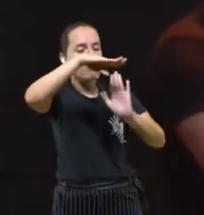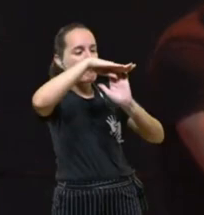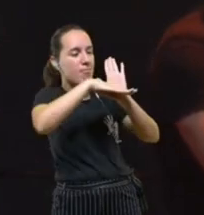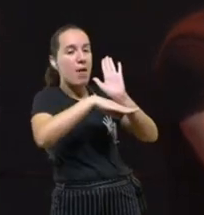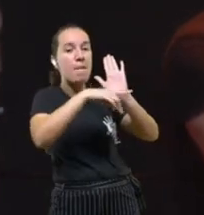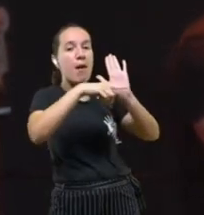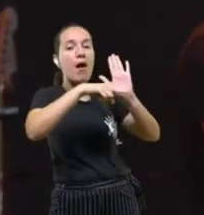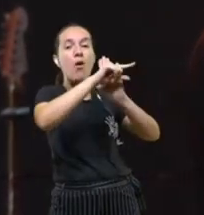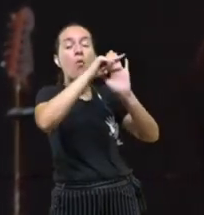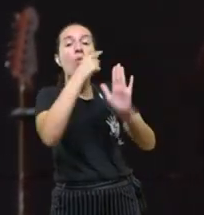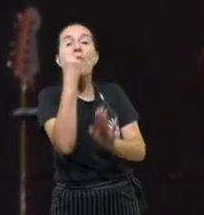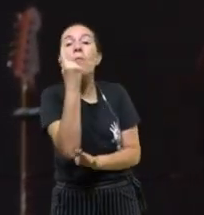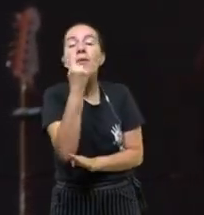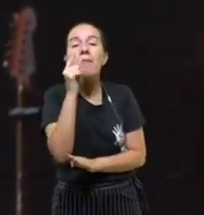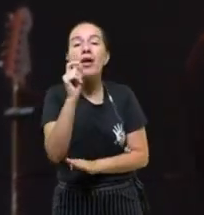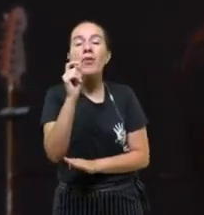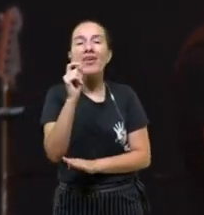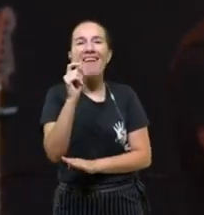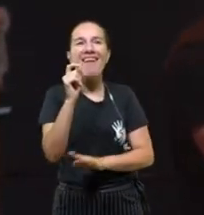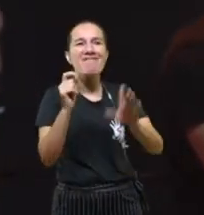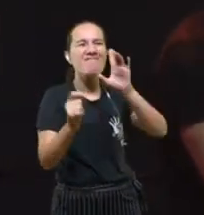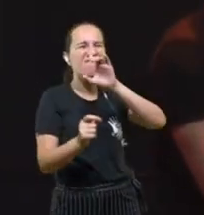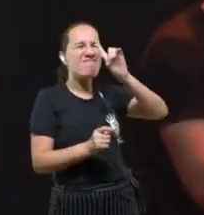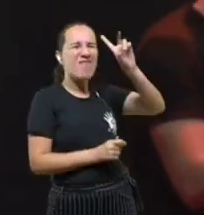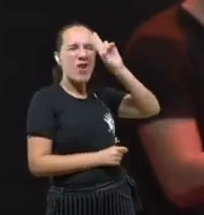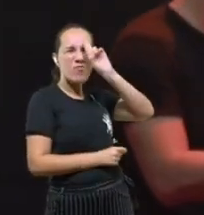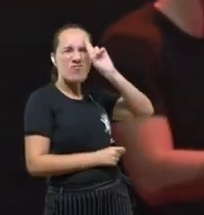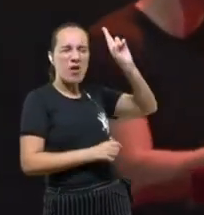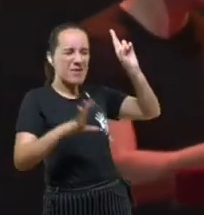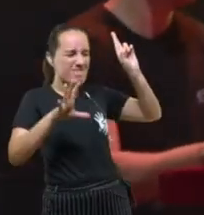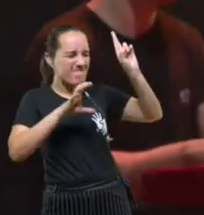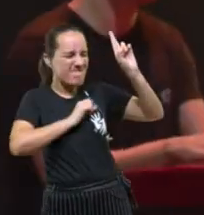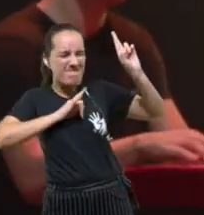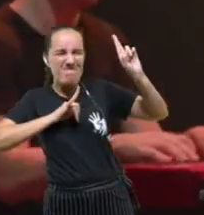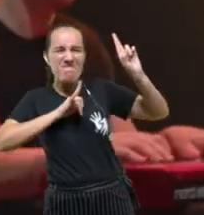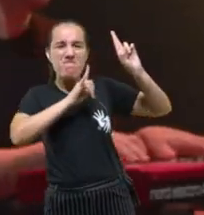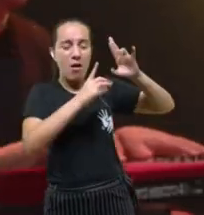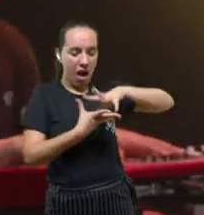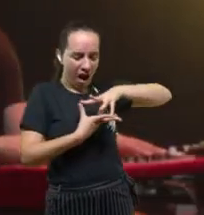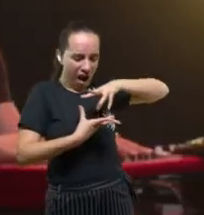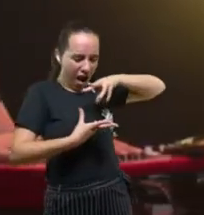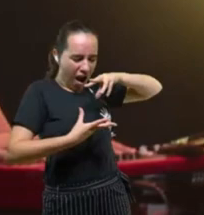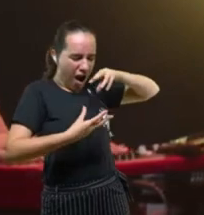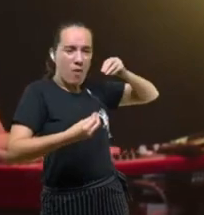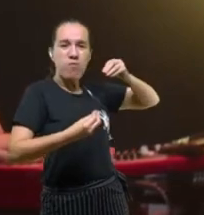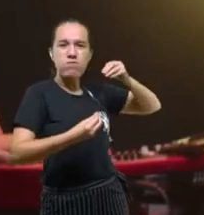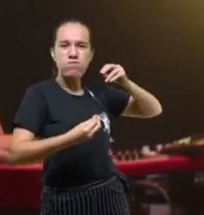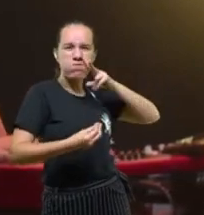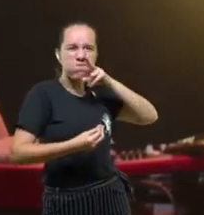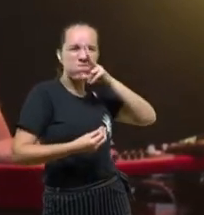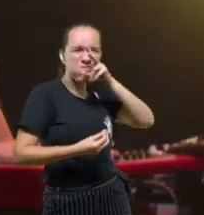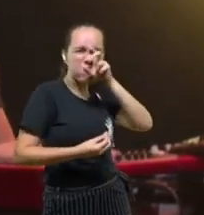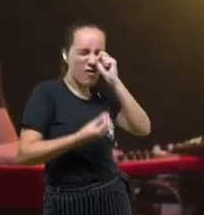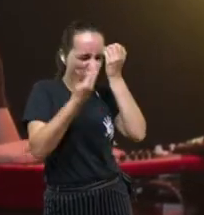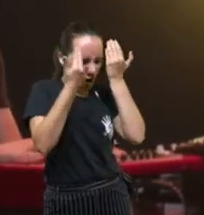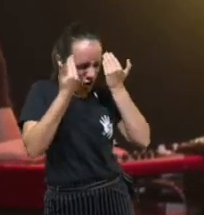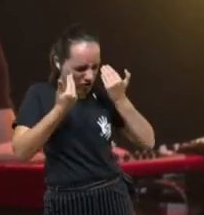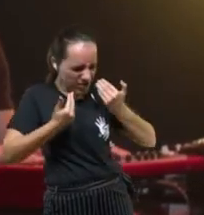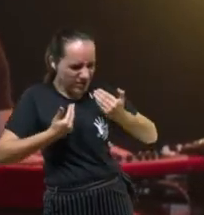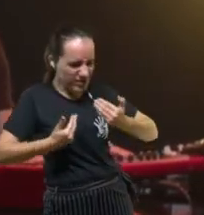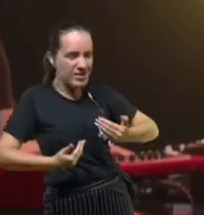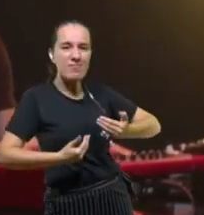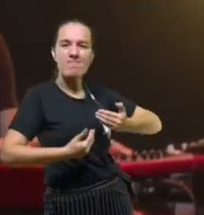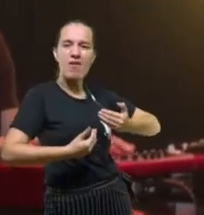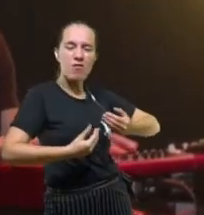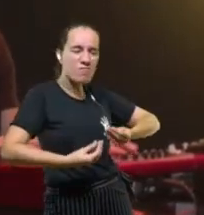com toda a sua alma, com todo o seu espírito, com toda a sua força. Ama Deus com tudo. Por